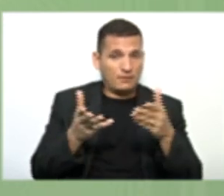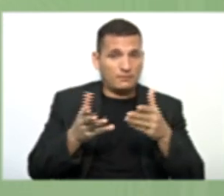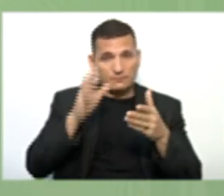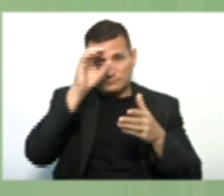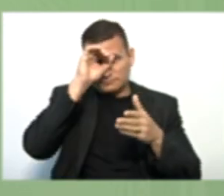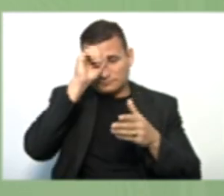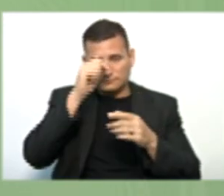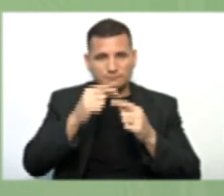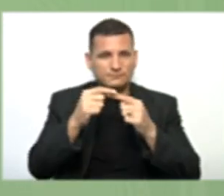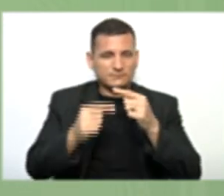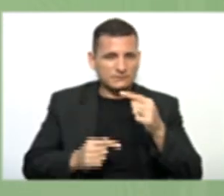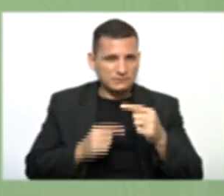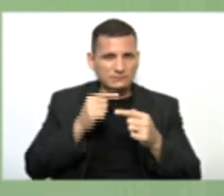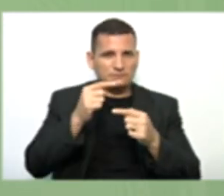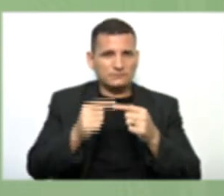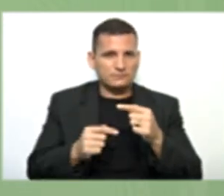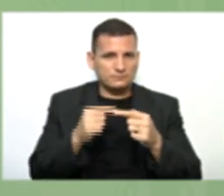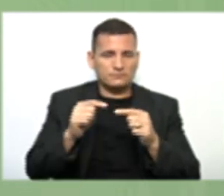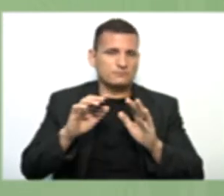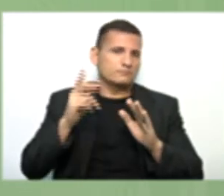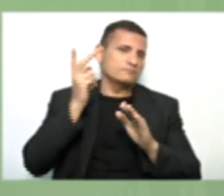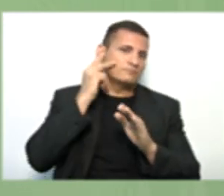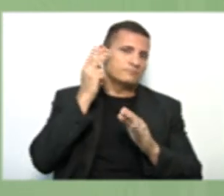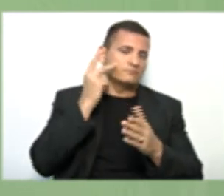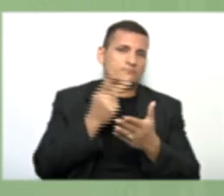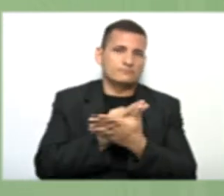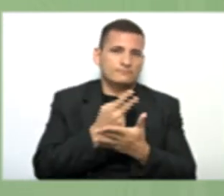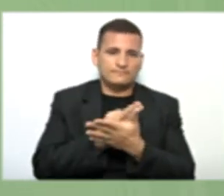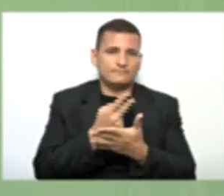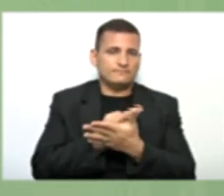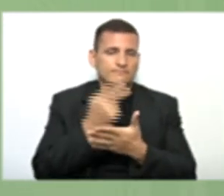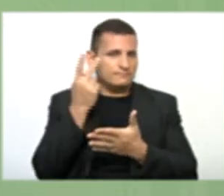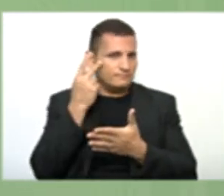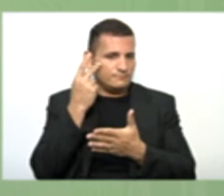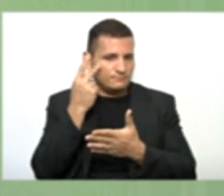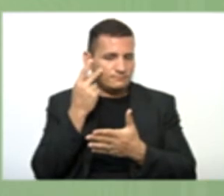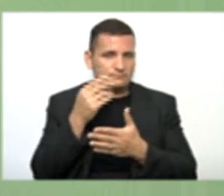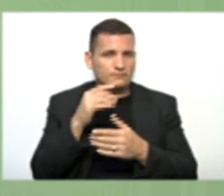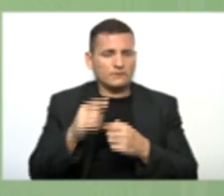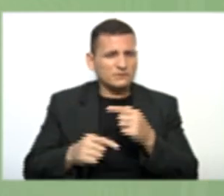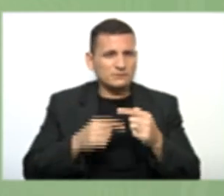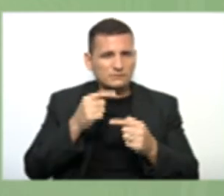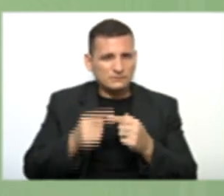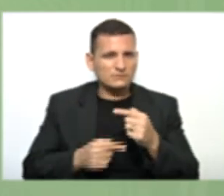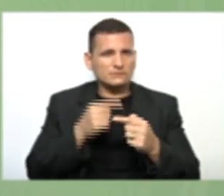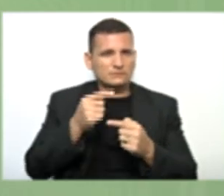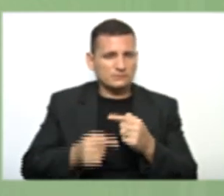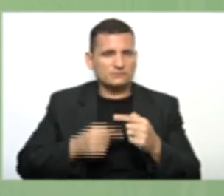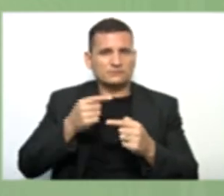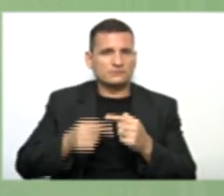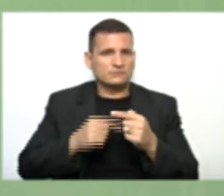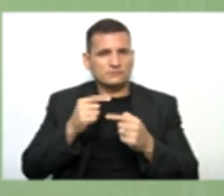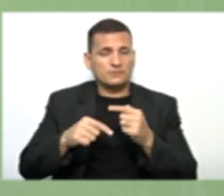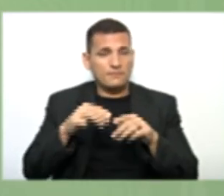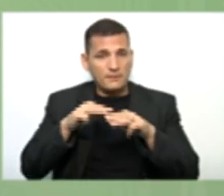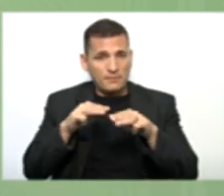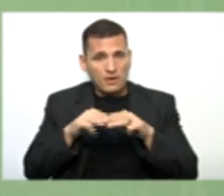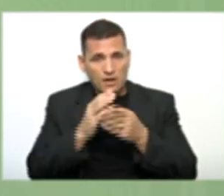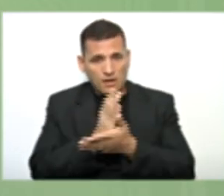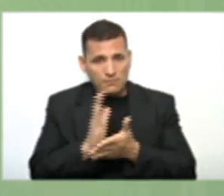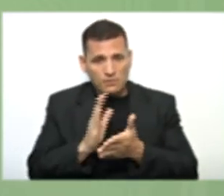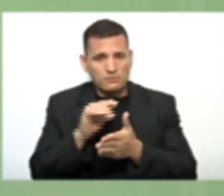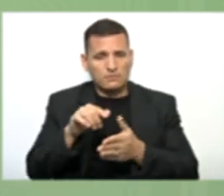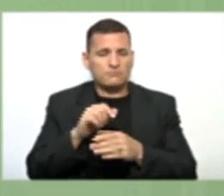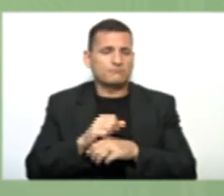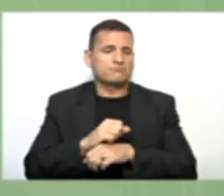muita... Assim, não é normal a gente errar. E aí, quando esse procedimento de errar, ele vai executando, executa até não tiver mais memória. Se você deixar, ele